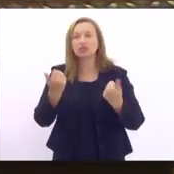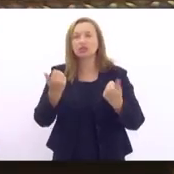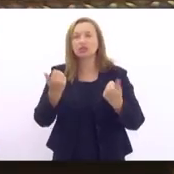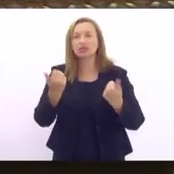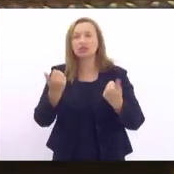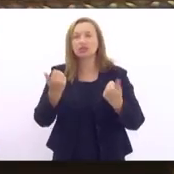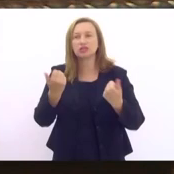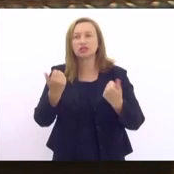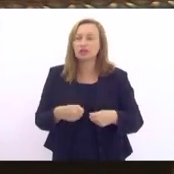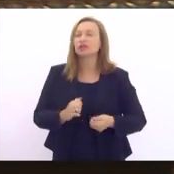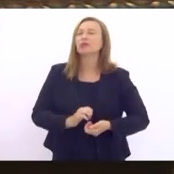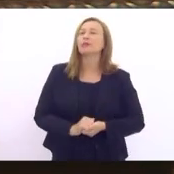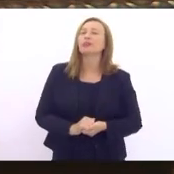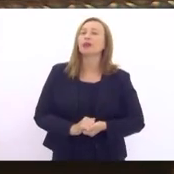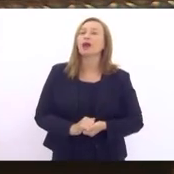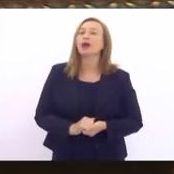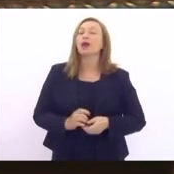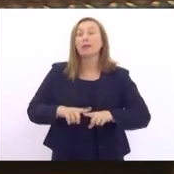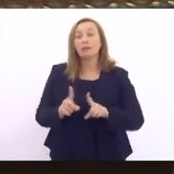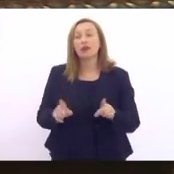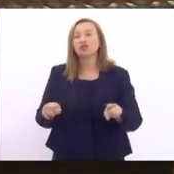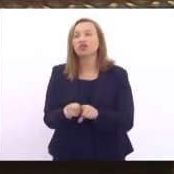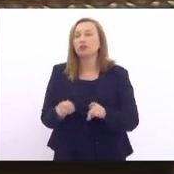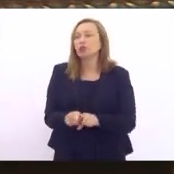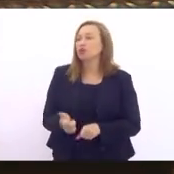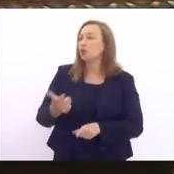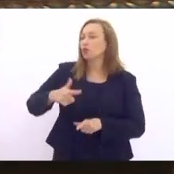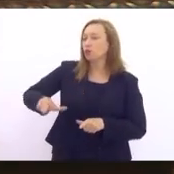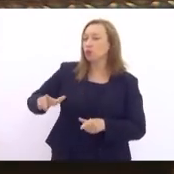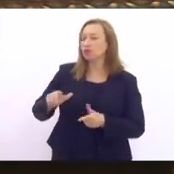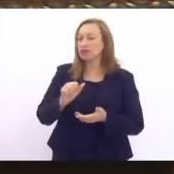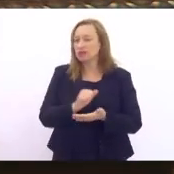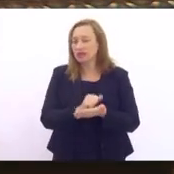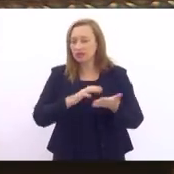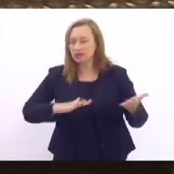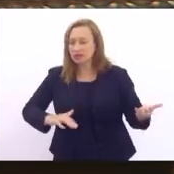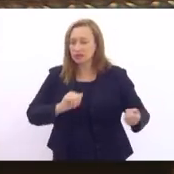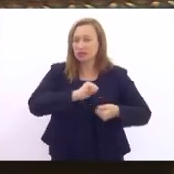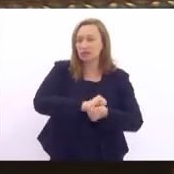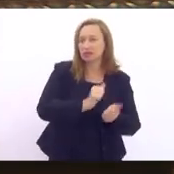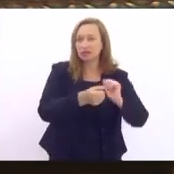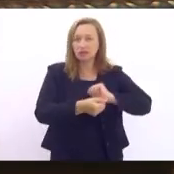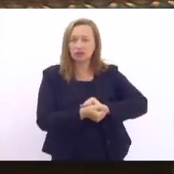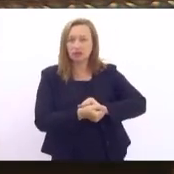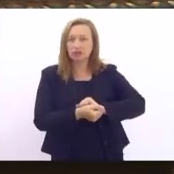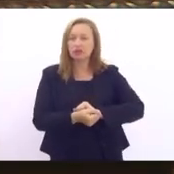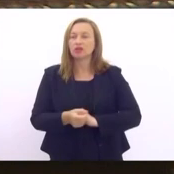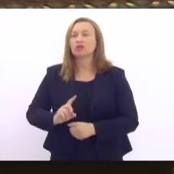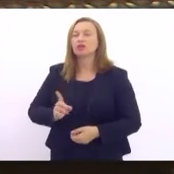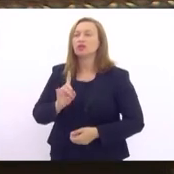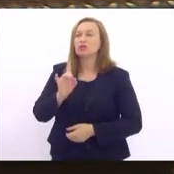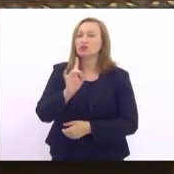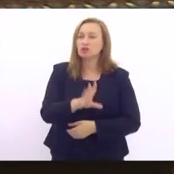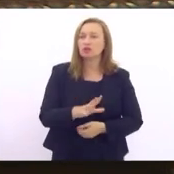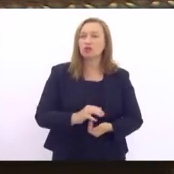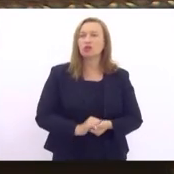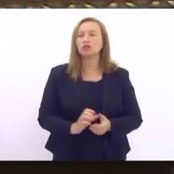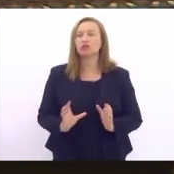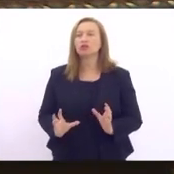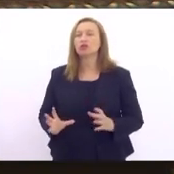também de outras providências, e nós, incansavelmente, estaremos não só naquele conjunto, como em outros